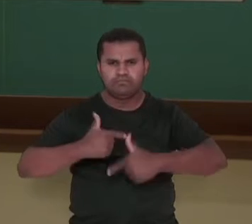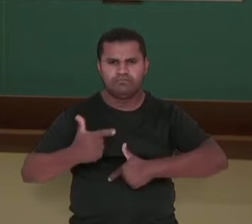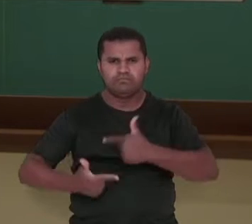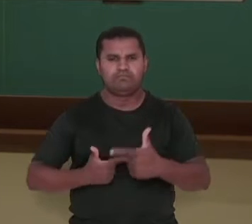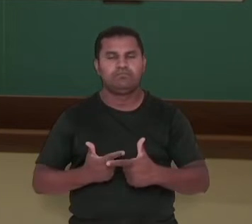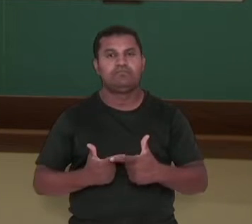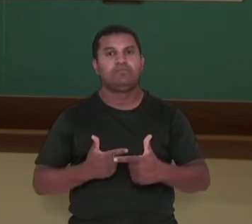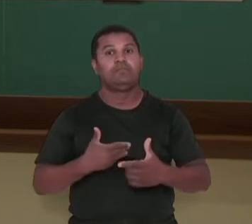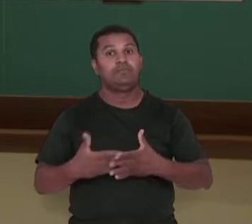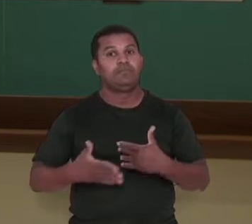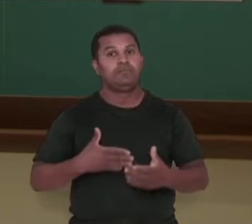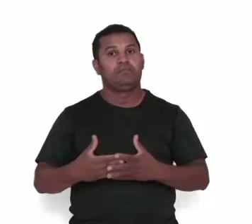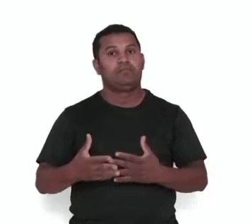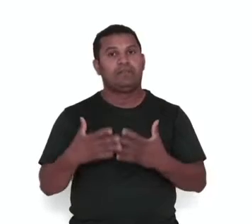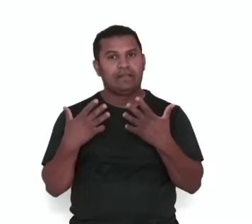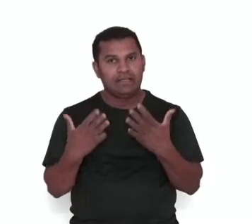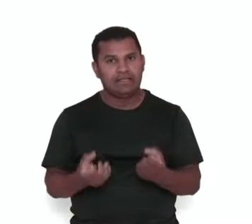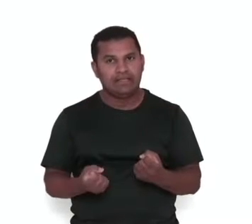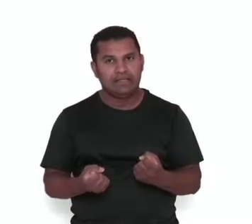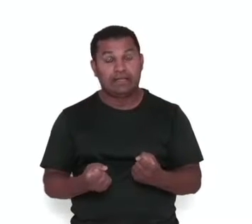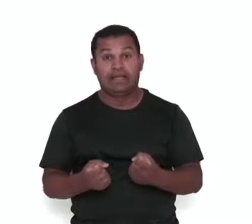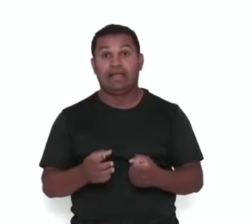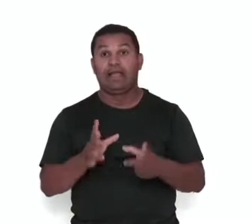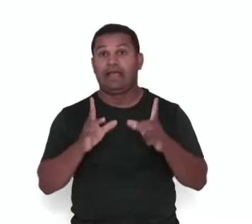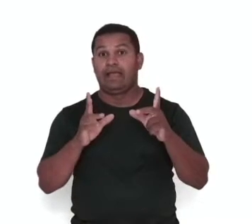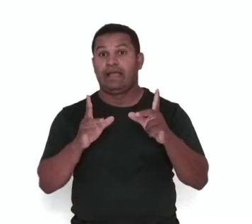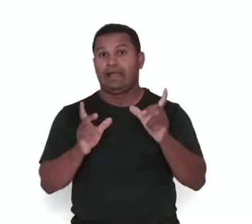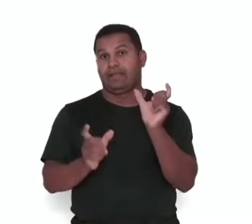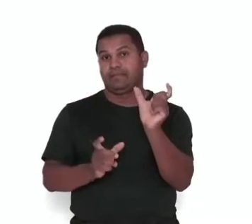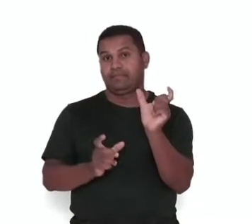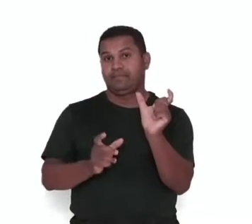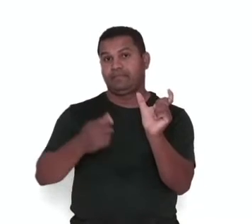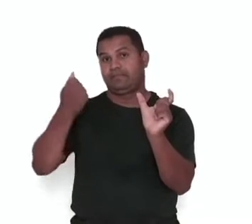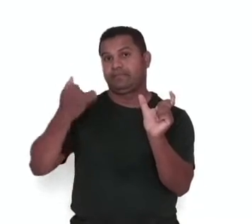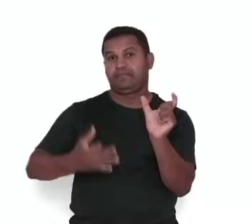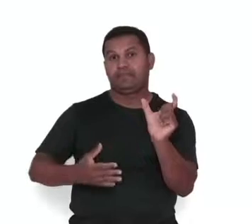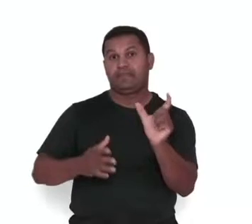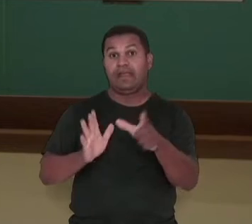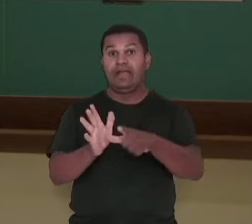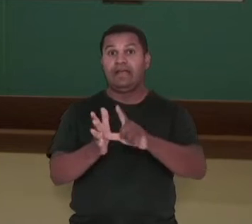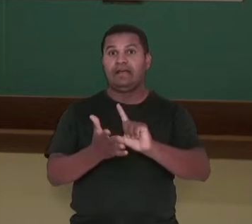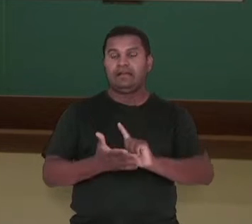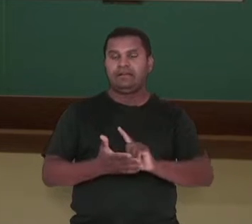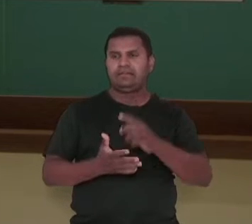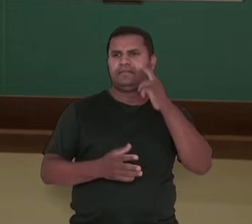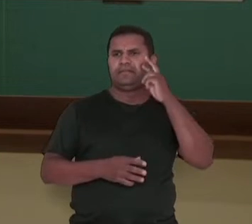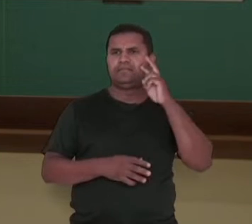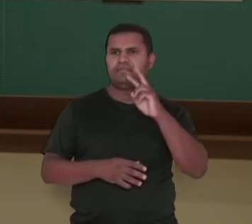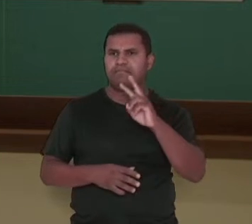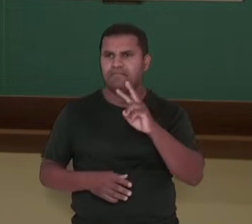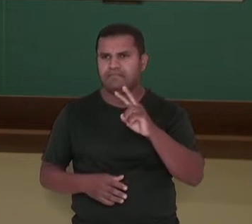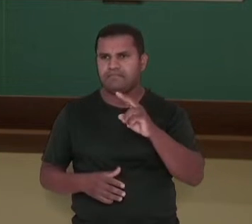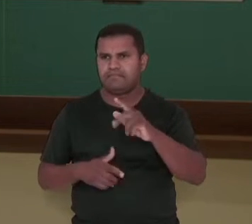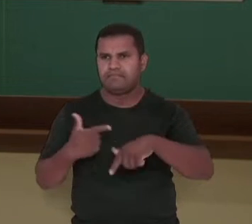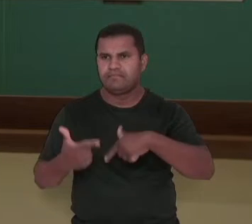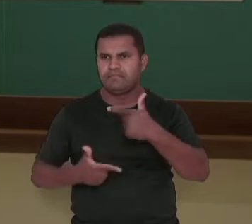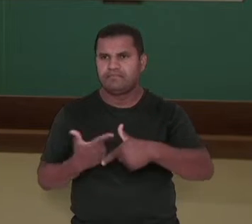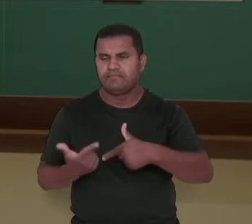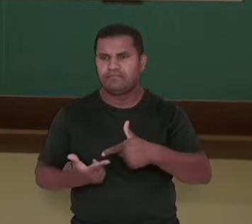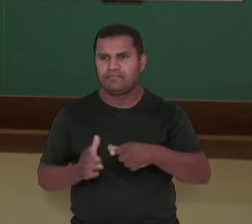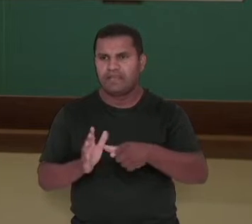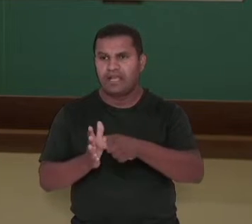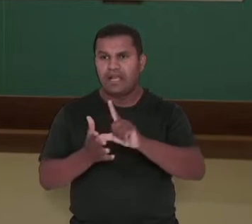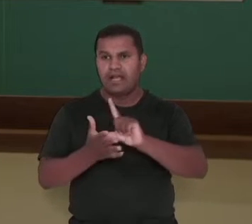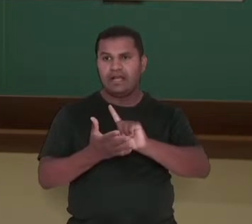a habilidade de prever uma situação e agir antes dela acontecer. Por exemplo, tem uma demanda ali no meu